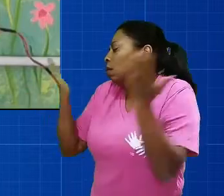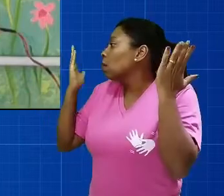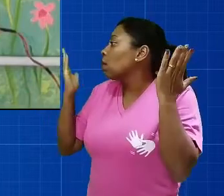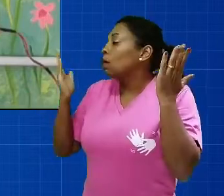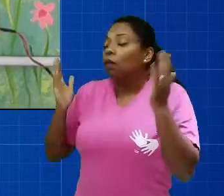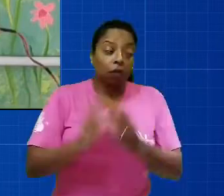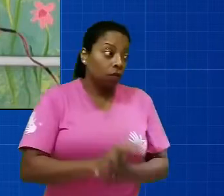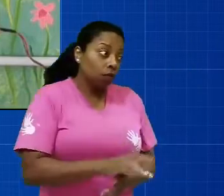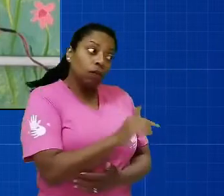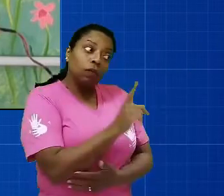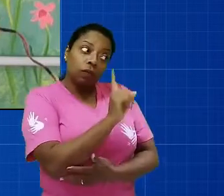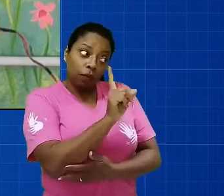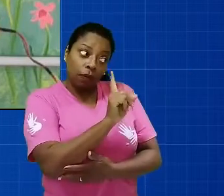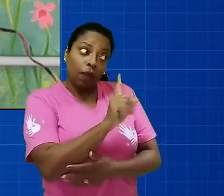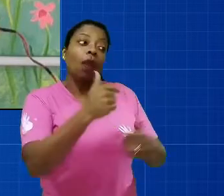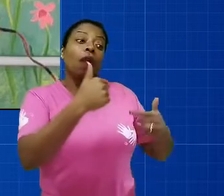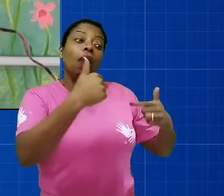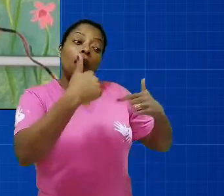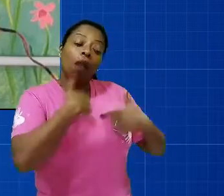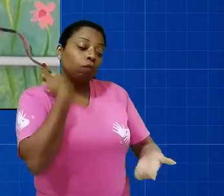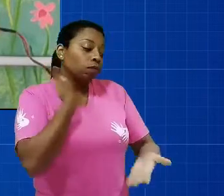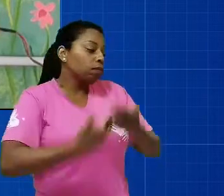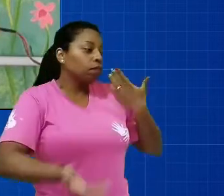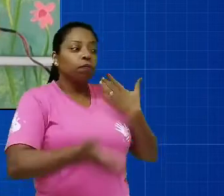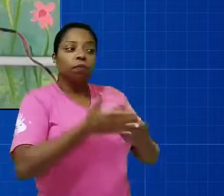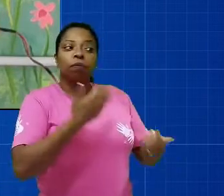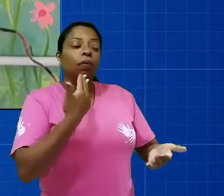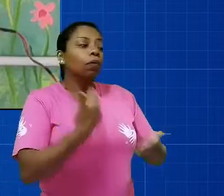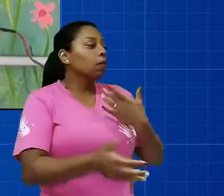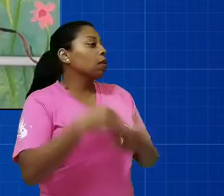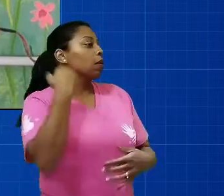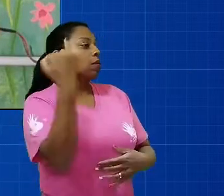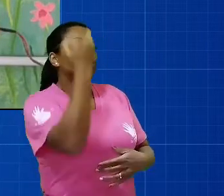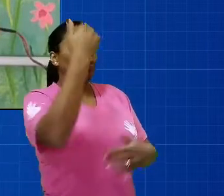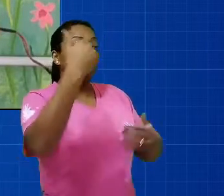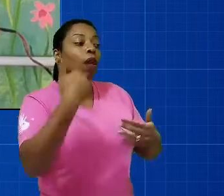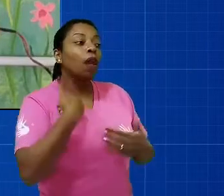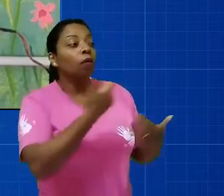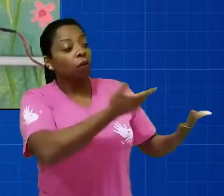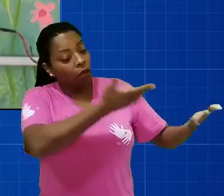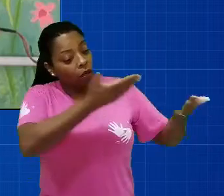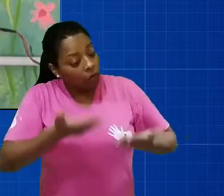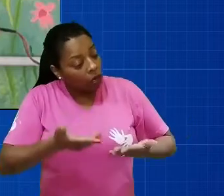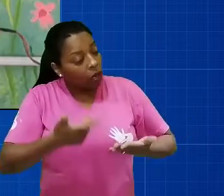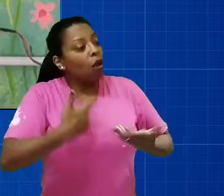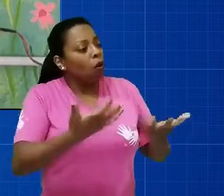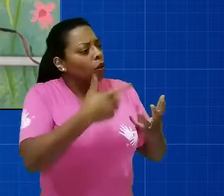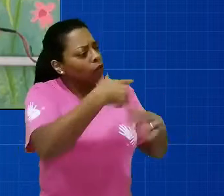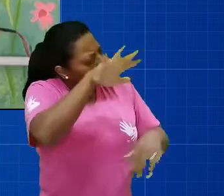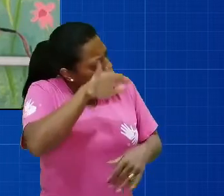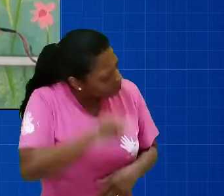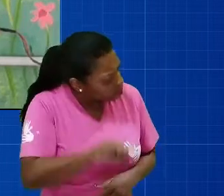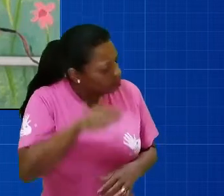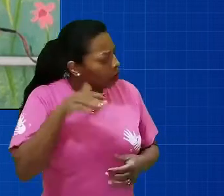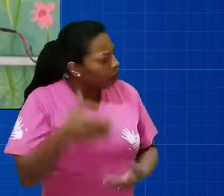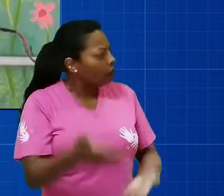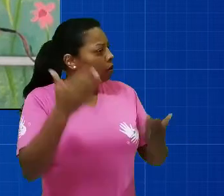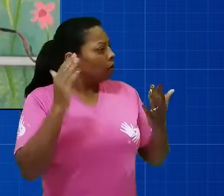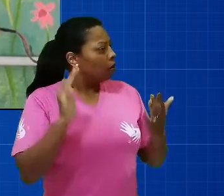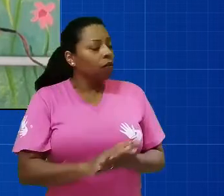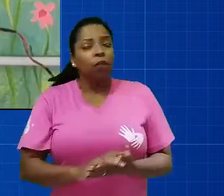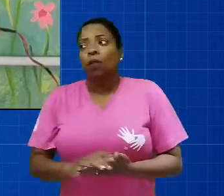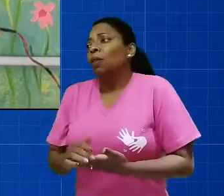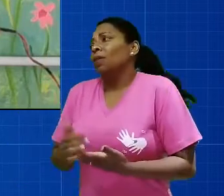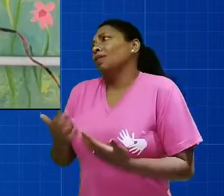Mas Azan disse: isso não importa, o que importa é que eu quero que você fique. Hassan, muito